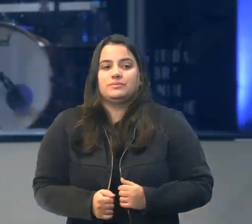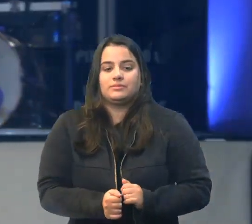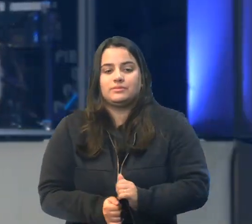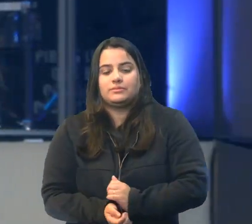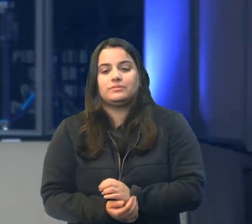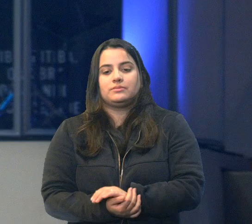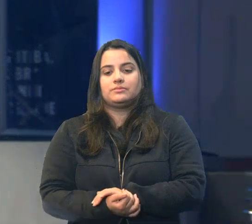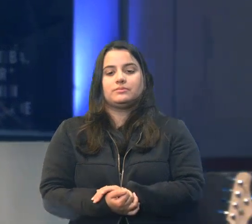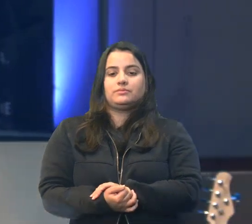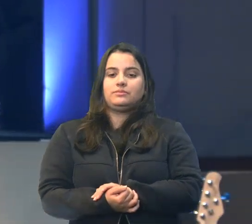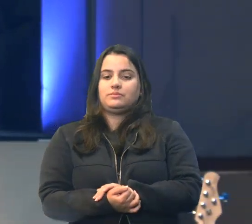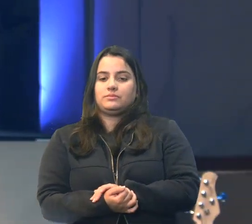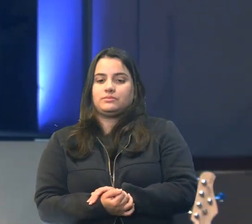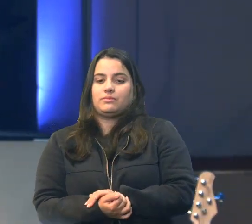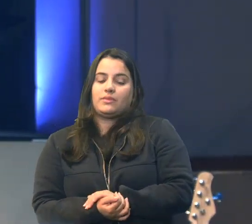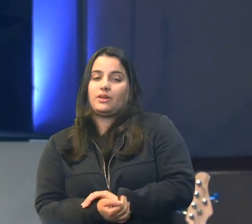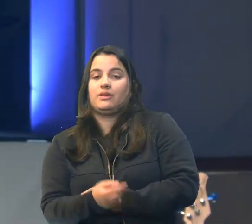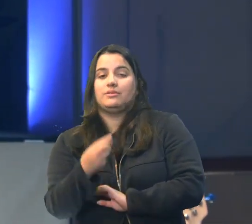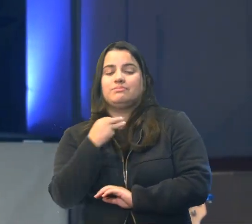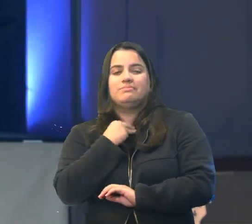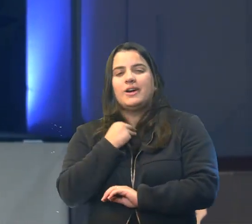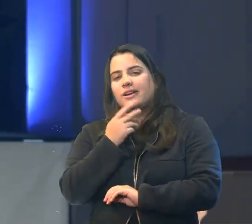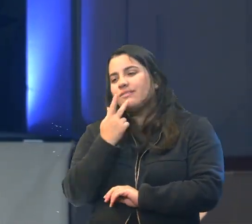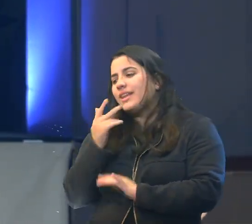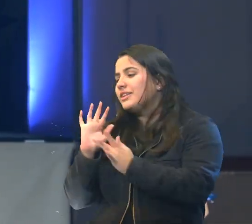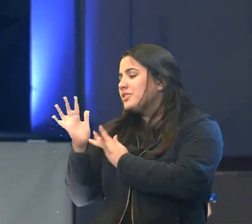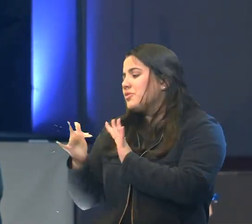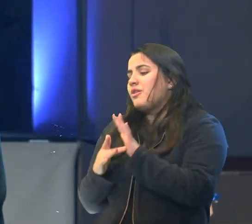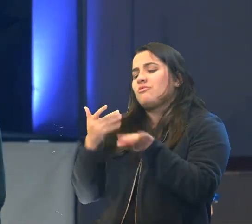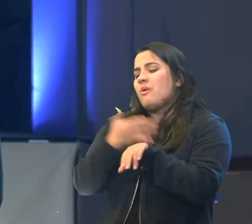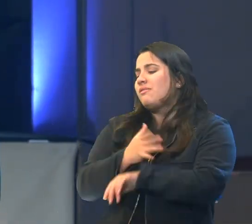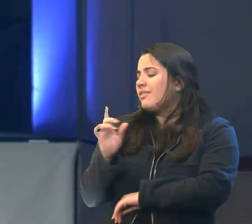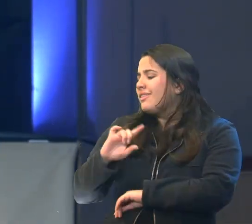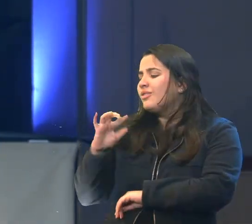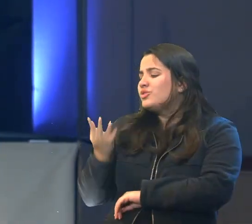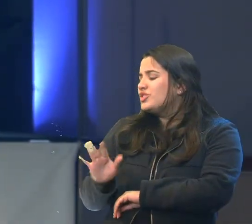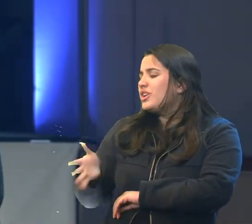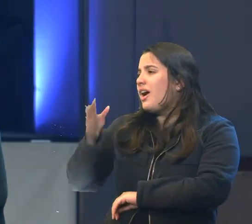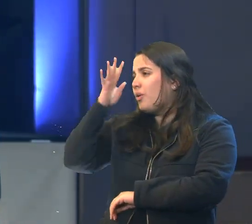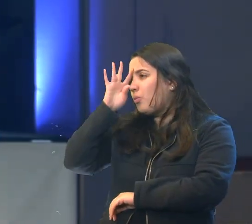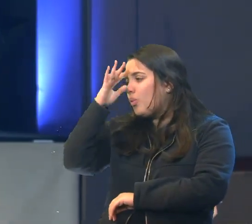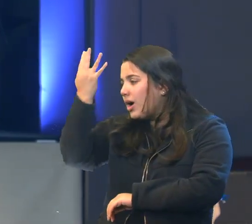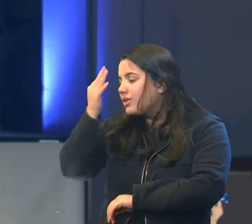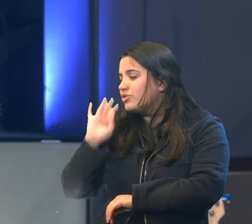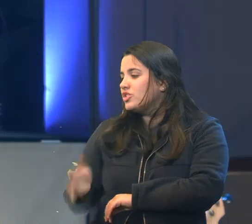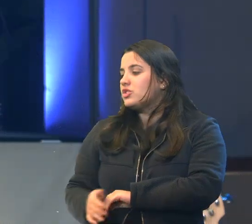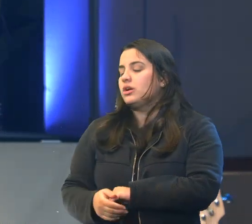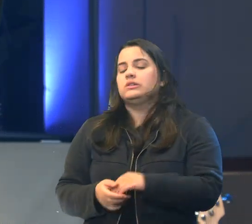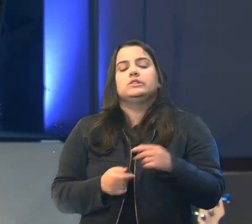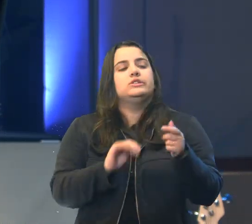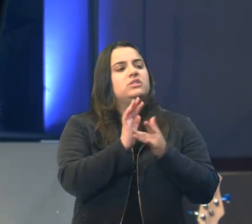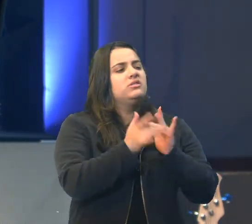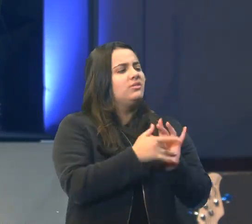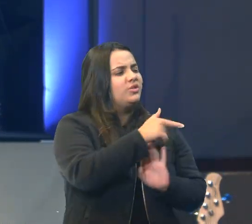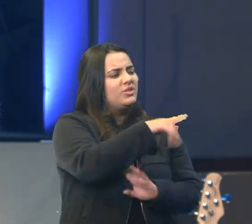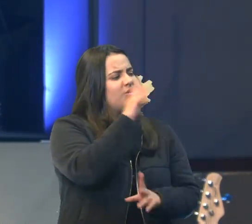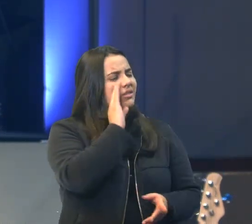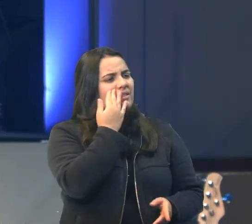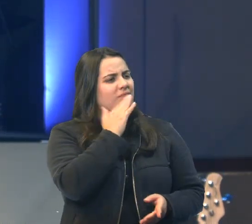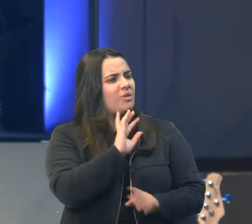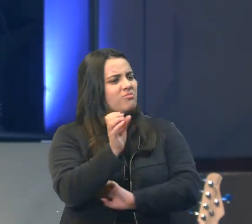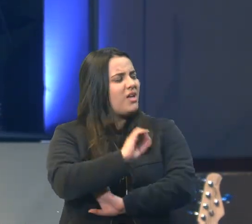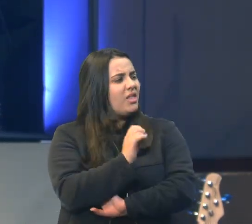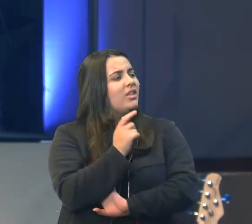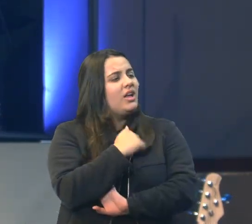Ela falou: Jesus, não entra aí não. E aí Jesus olha para ela e fala: você não entendeu? Eu te